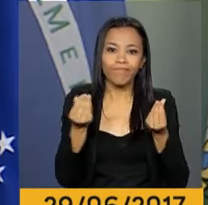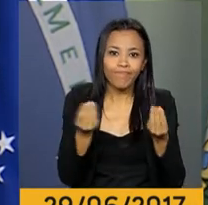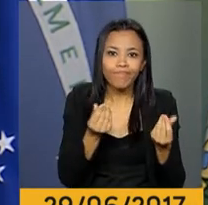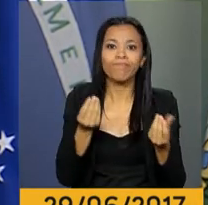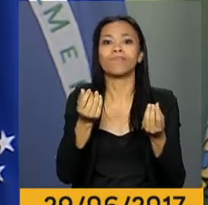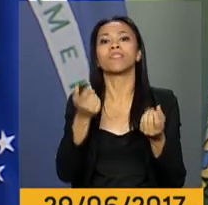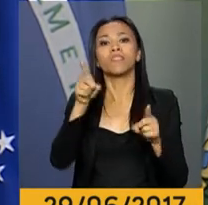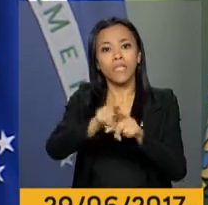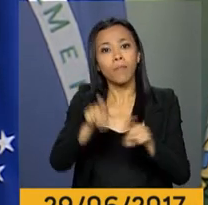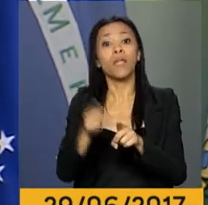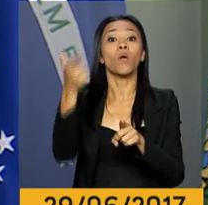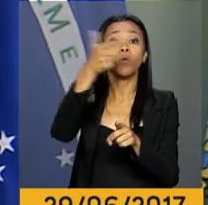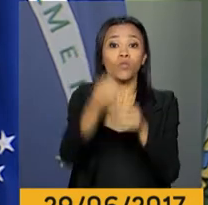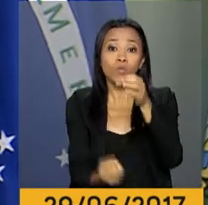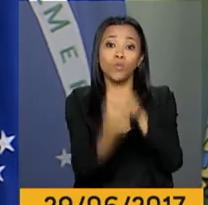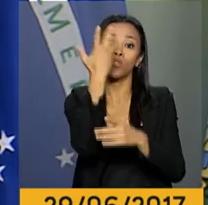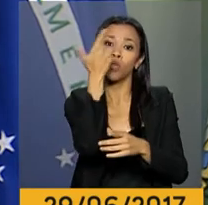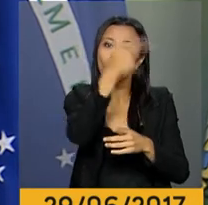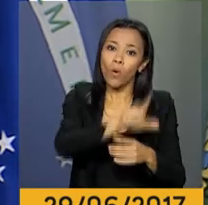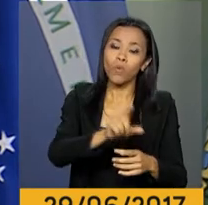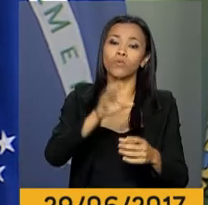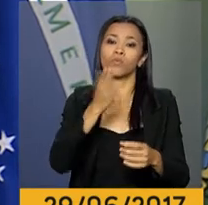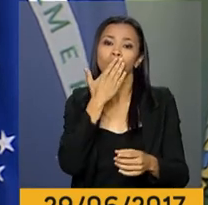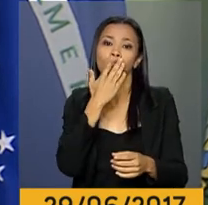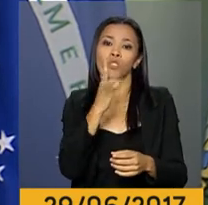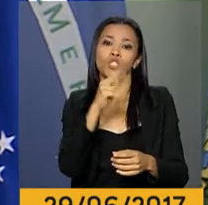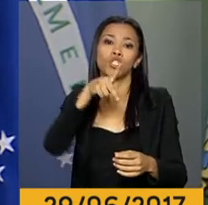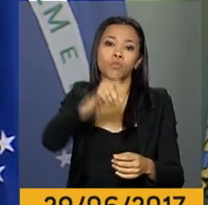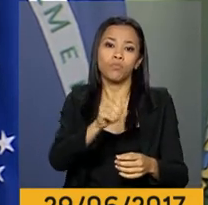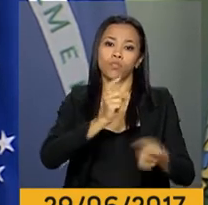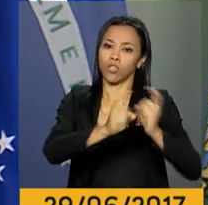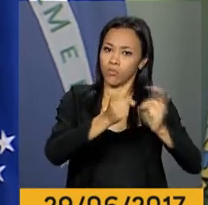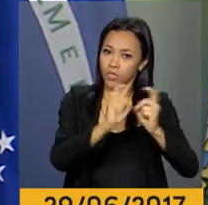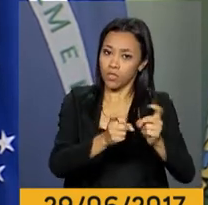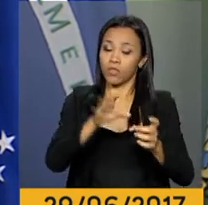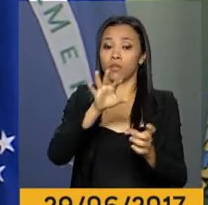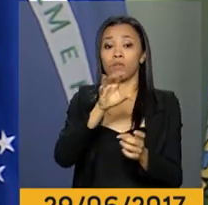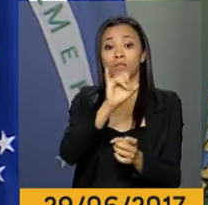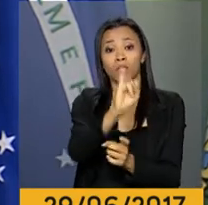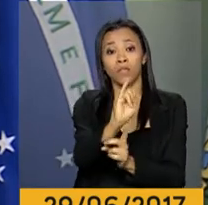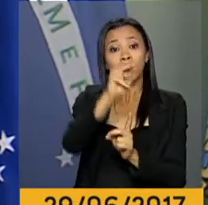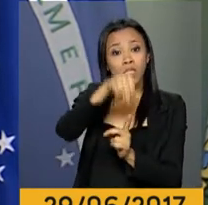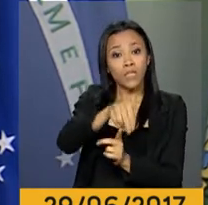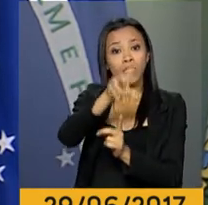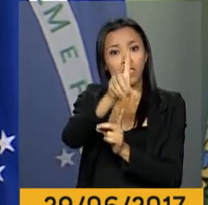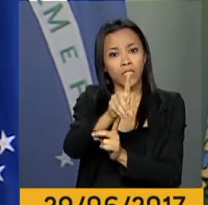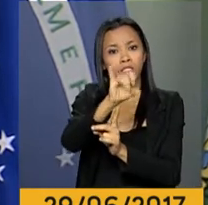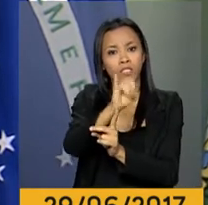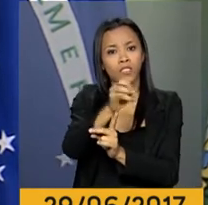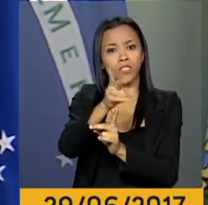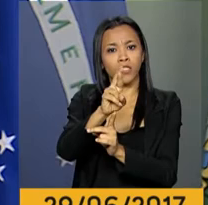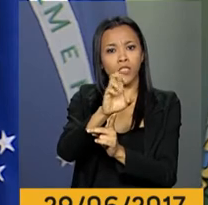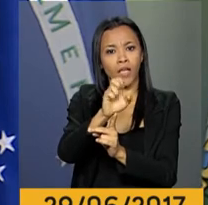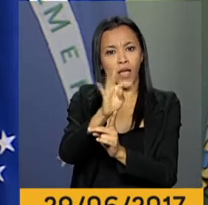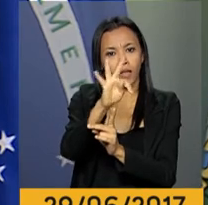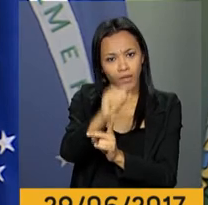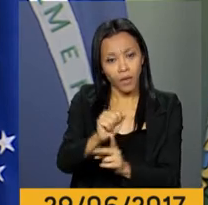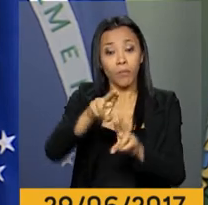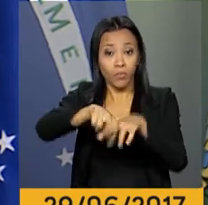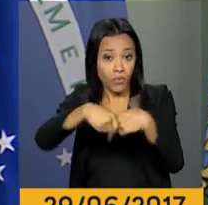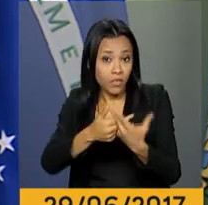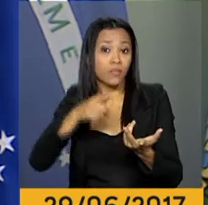indireta no nosso país e daí que surgem as empresas públicas e às sociedades de economia mista vejam que até